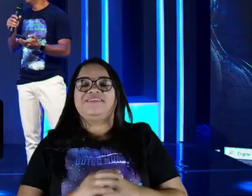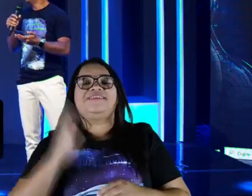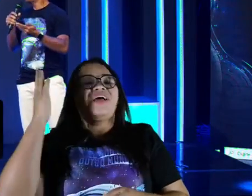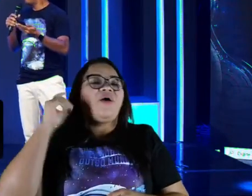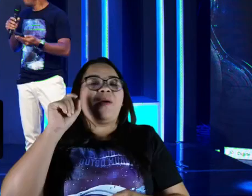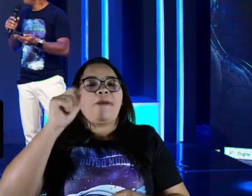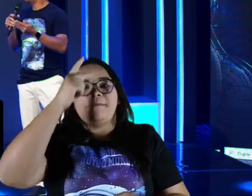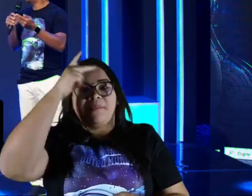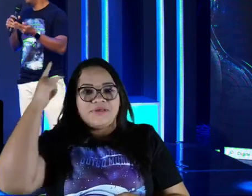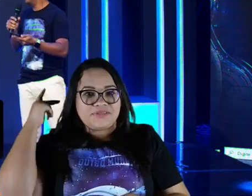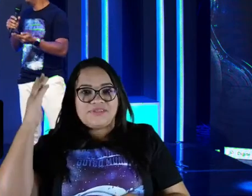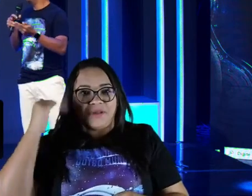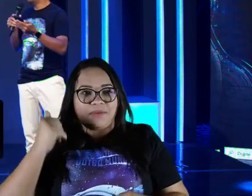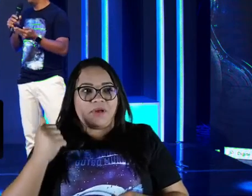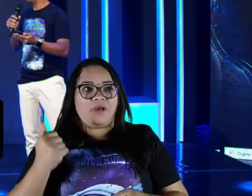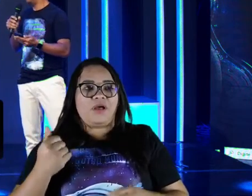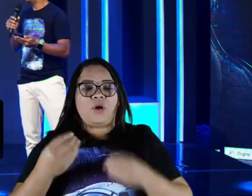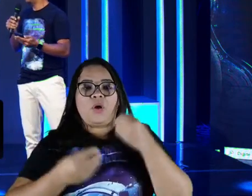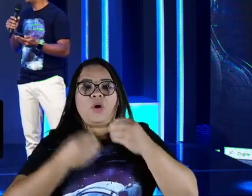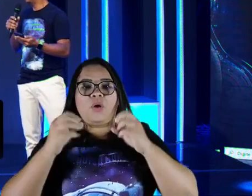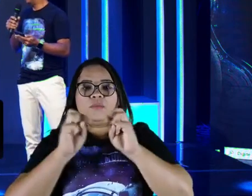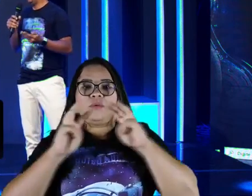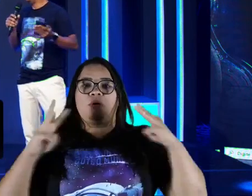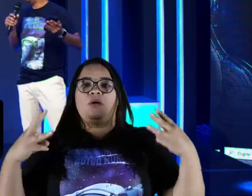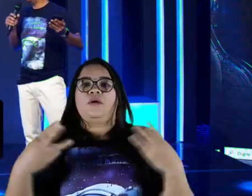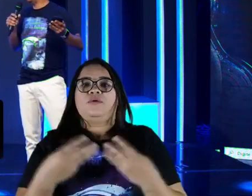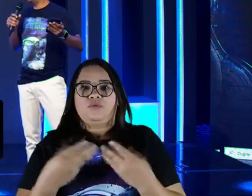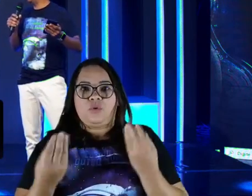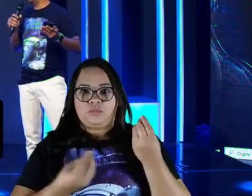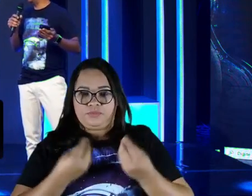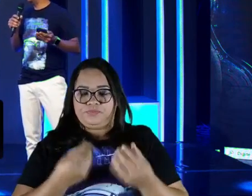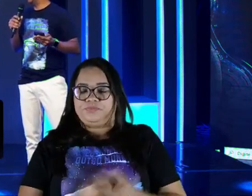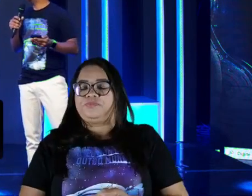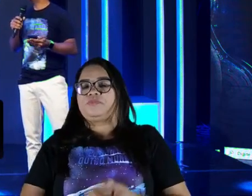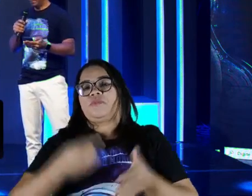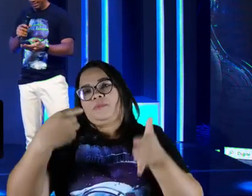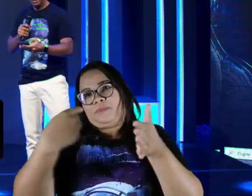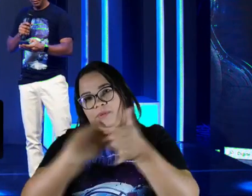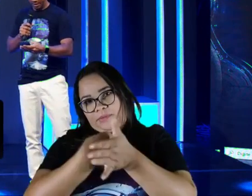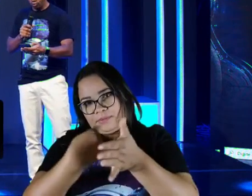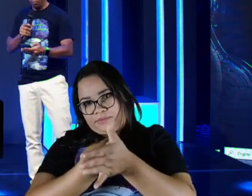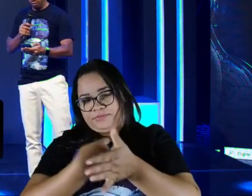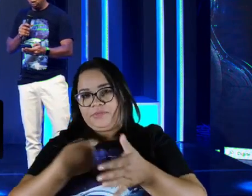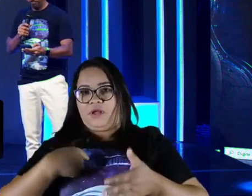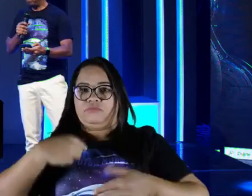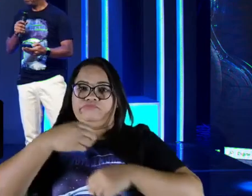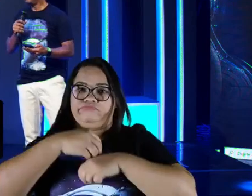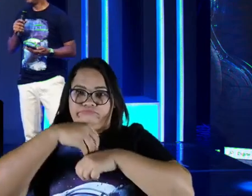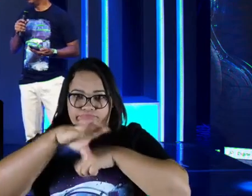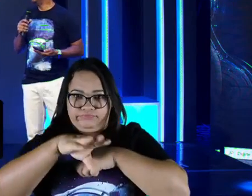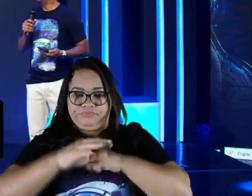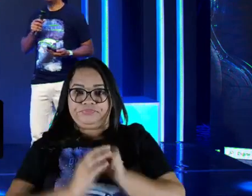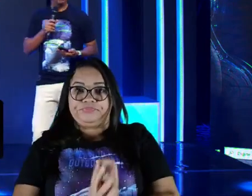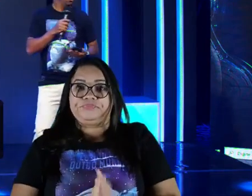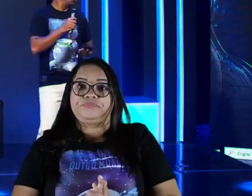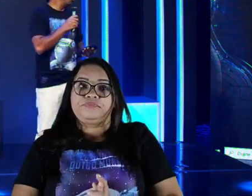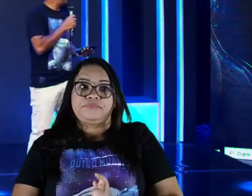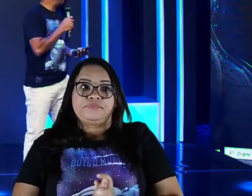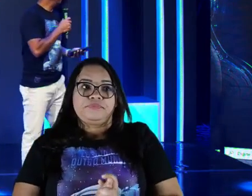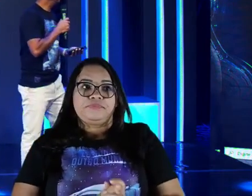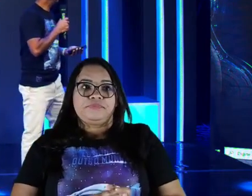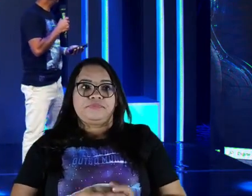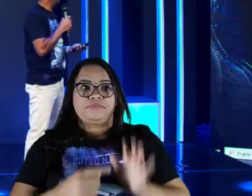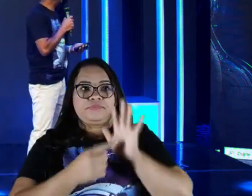que é? Como serão os workshops? É, isso aí. A pergunta que não quer calar. Então, vamos falar disso agora? Olha só, vamos virar